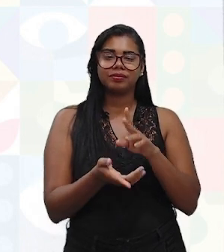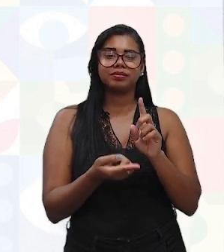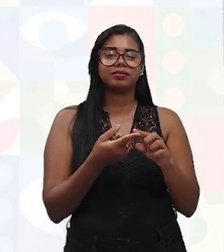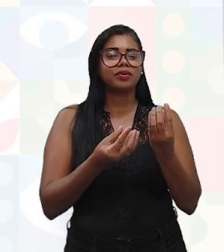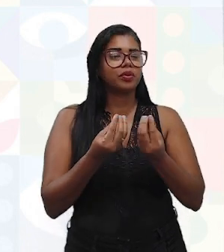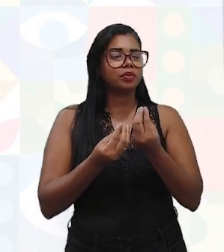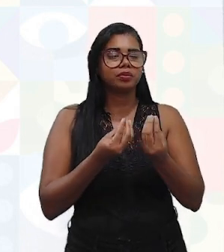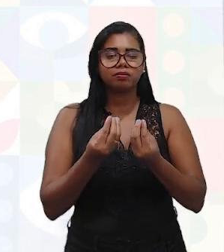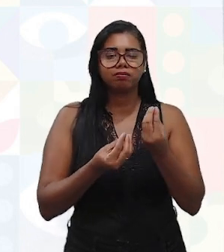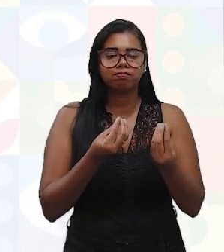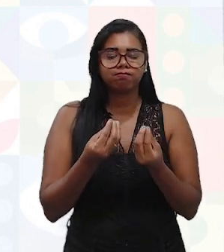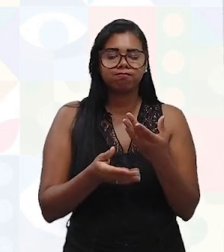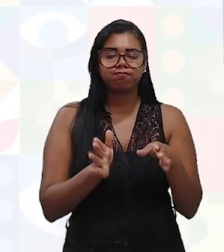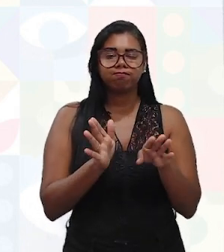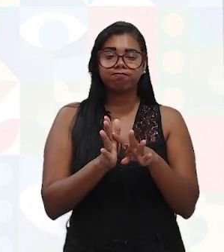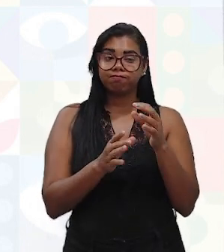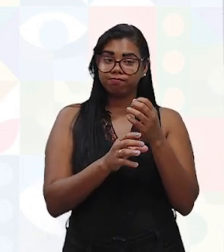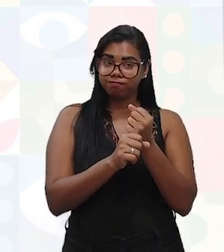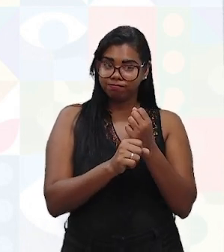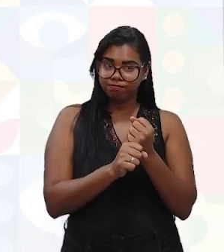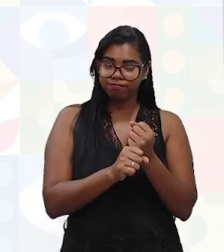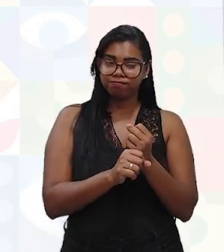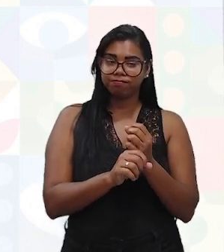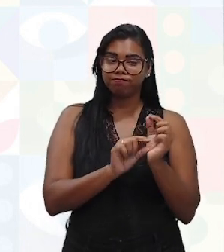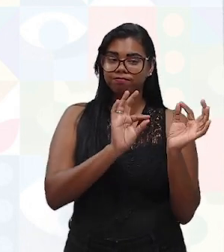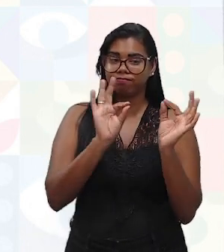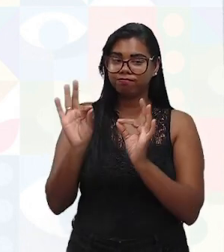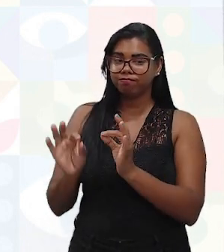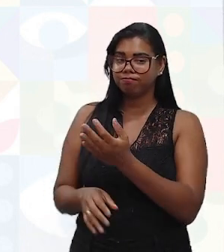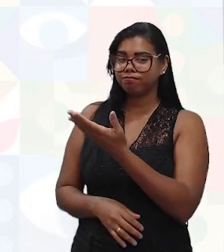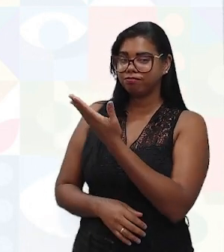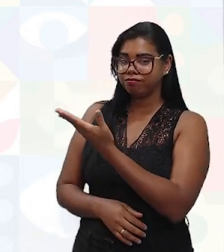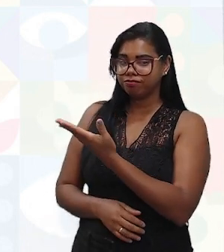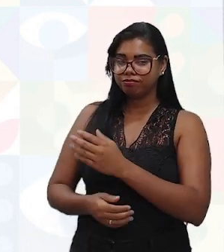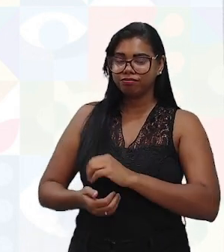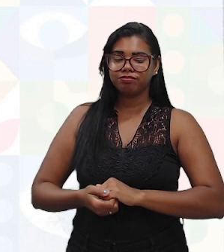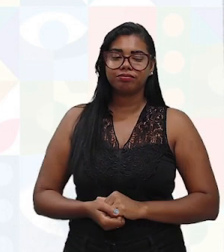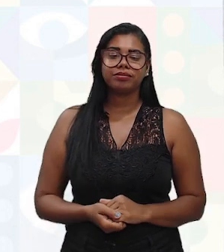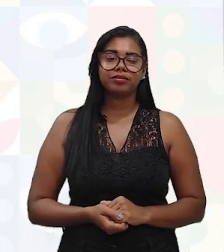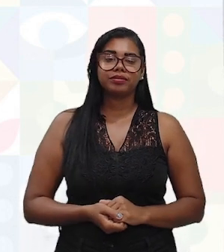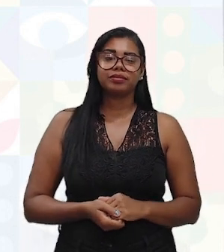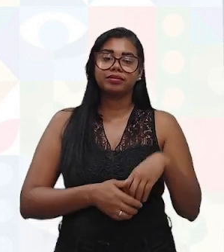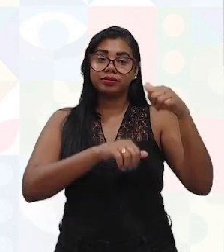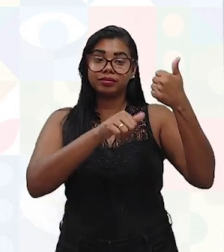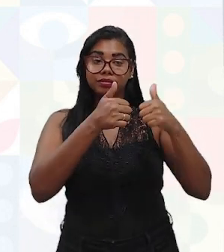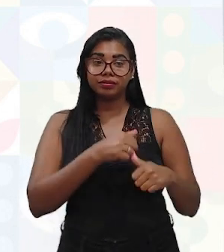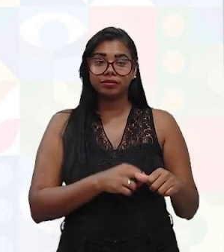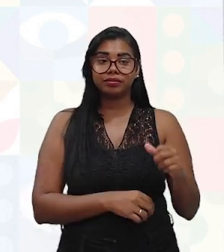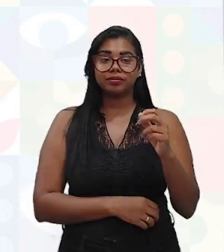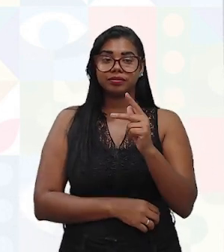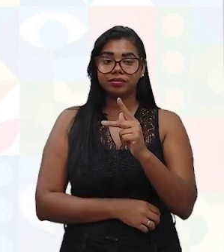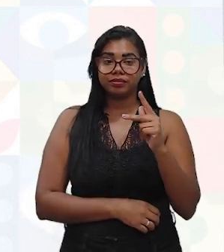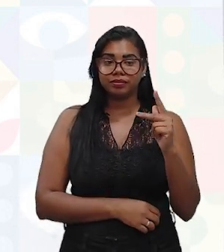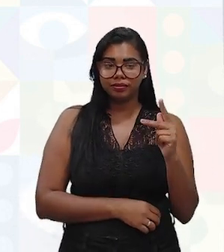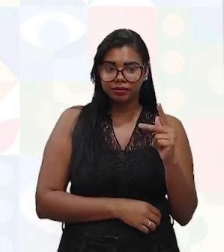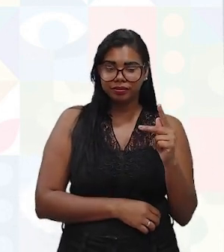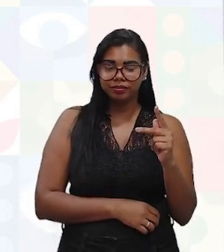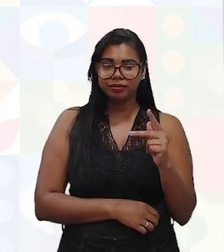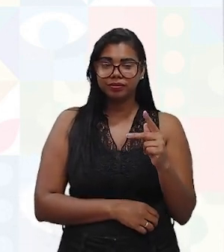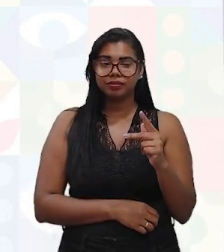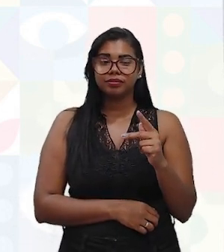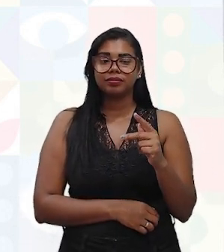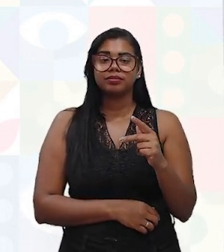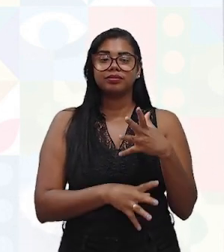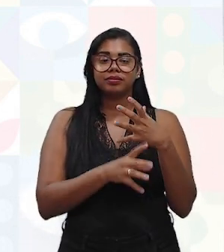que a gente chegaria nesse cálculo? Eu pego o PP, que é o ponto do pedido, 30, que é o consumo,